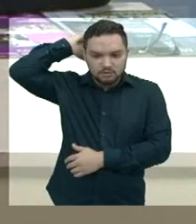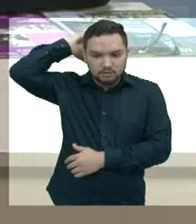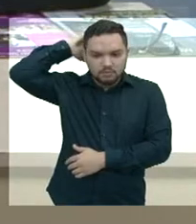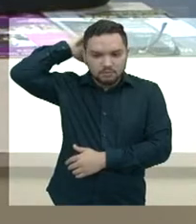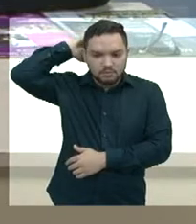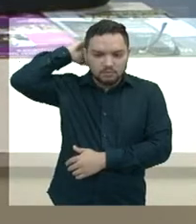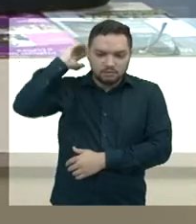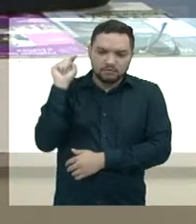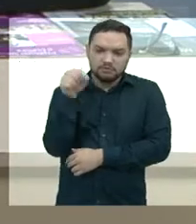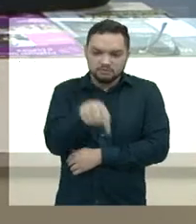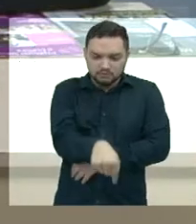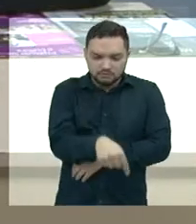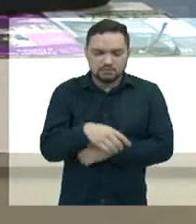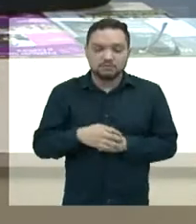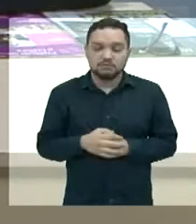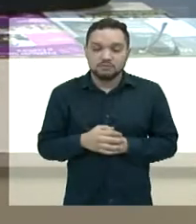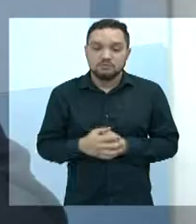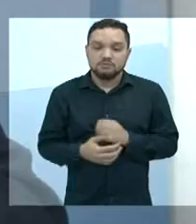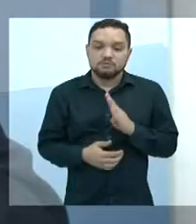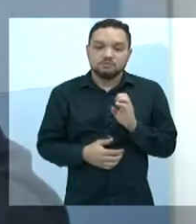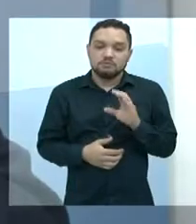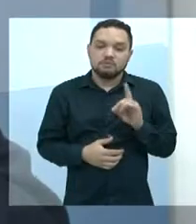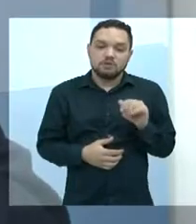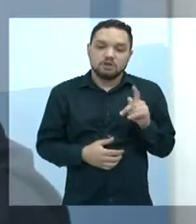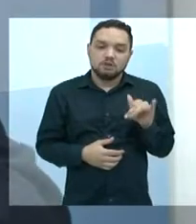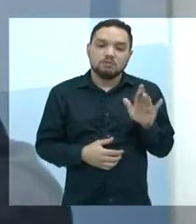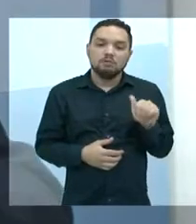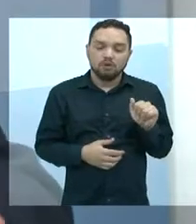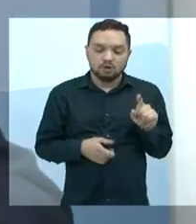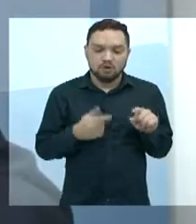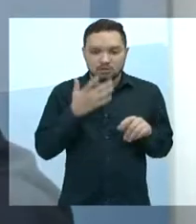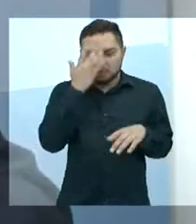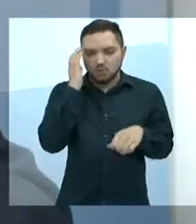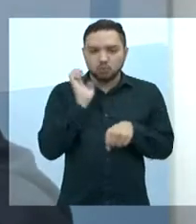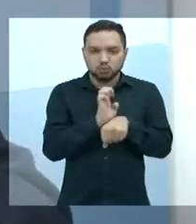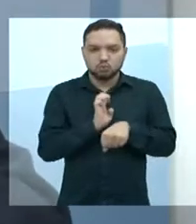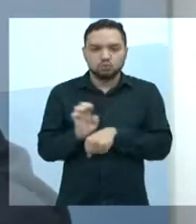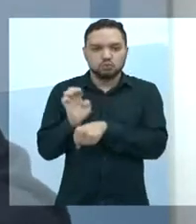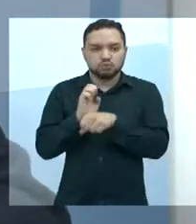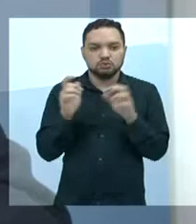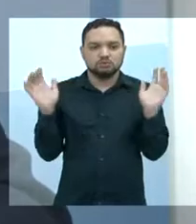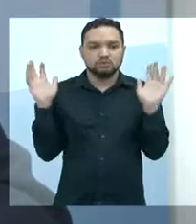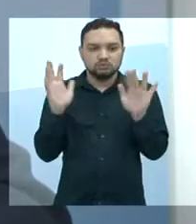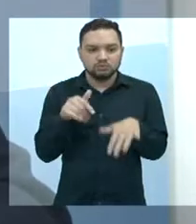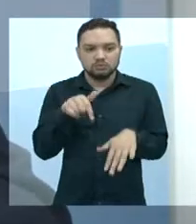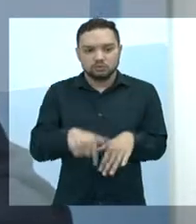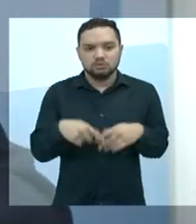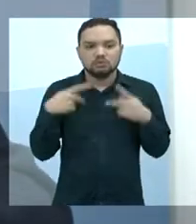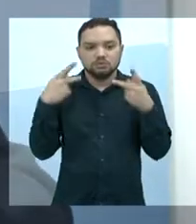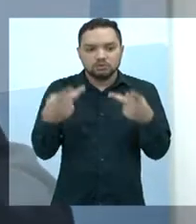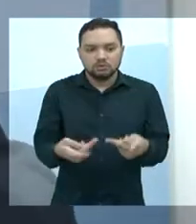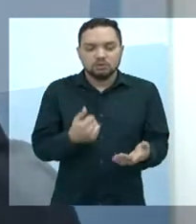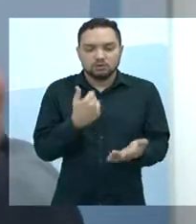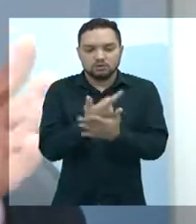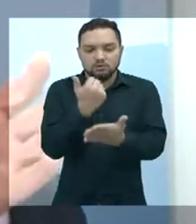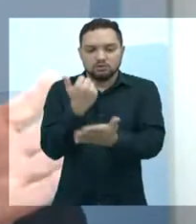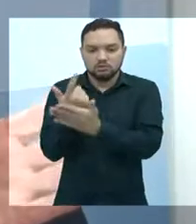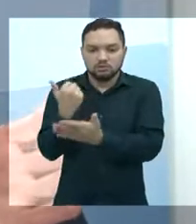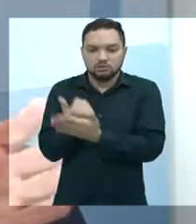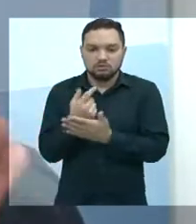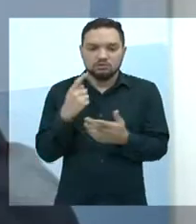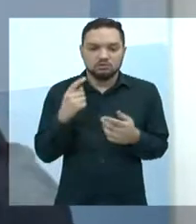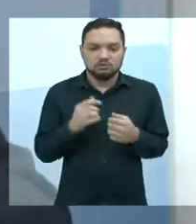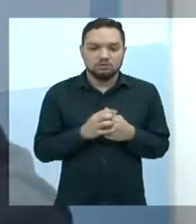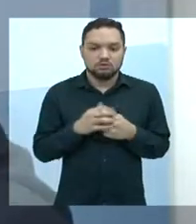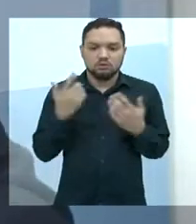né? O Beco da Poeira ele é visitado por muitas pessoas de outros estados. O Beco da Poeira recebe gente até de outros